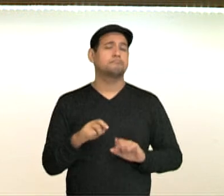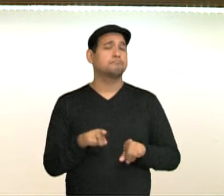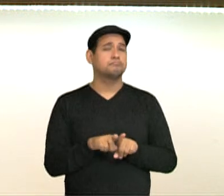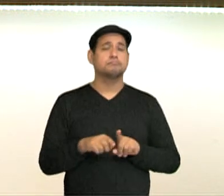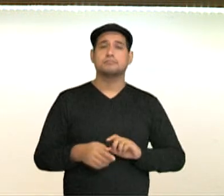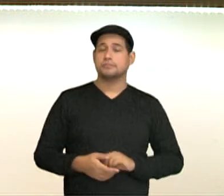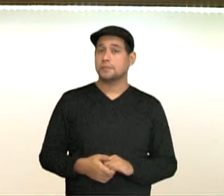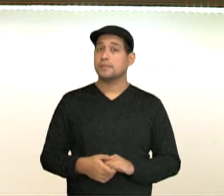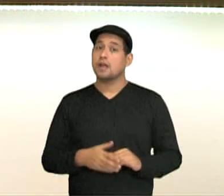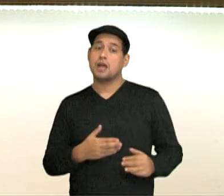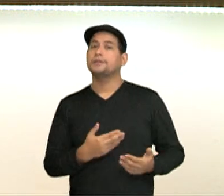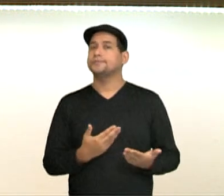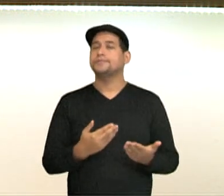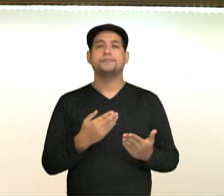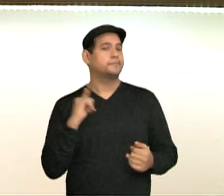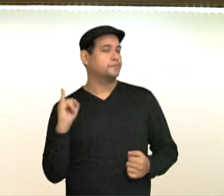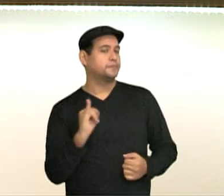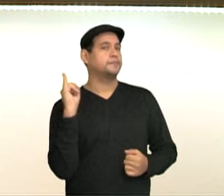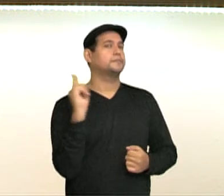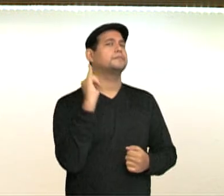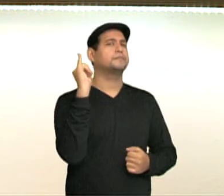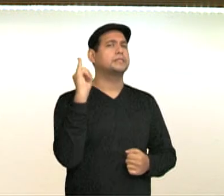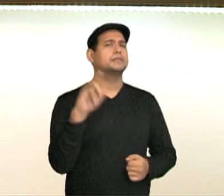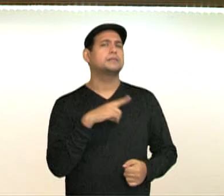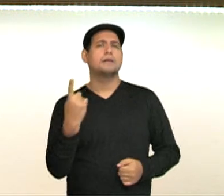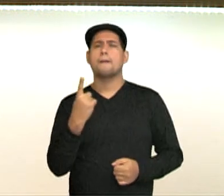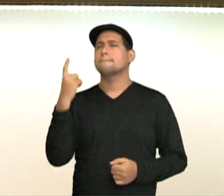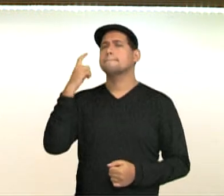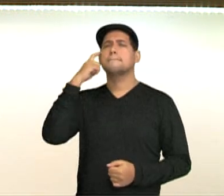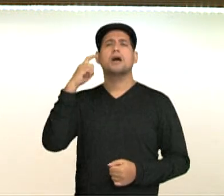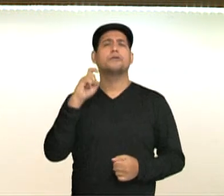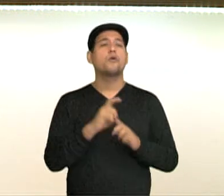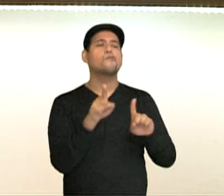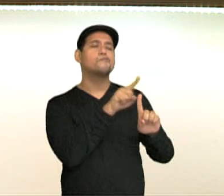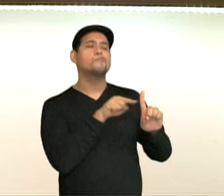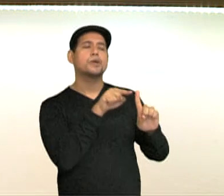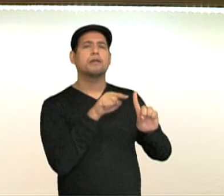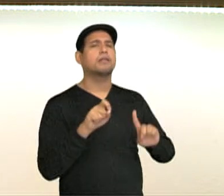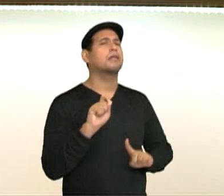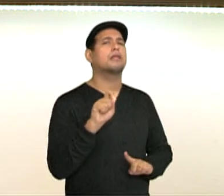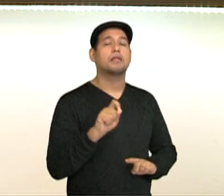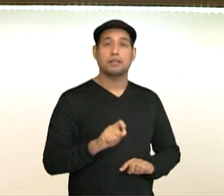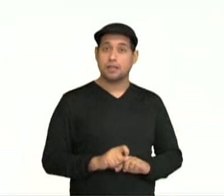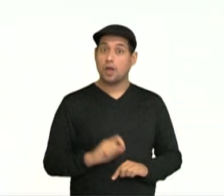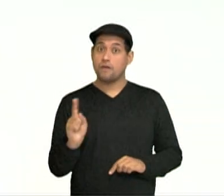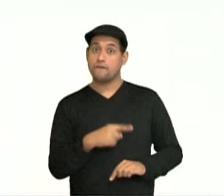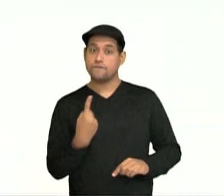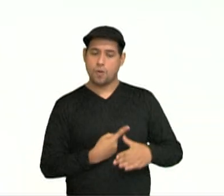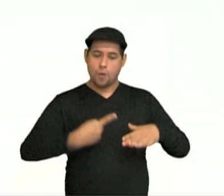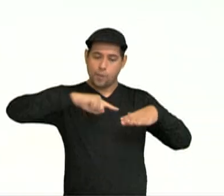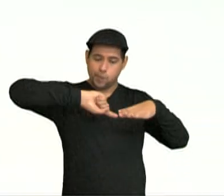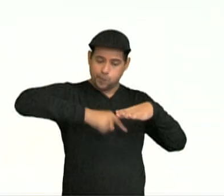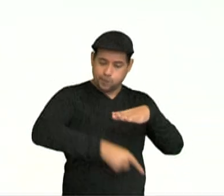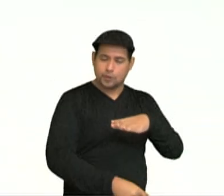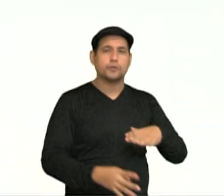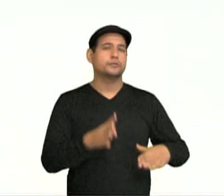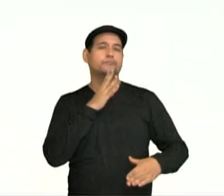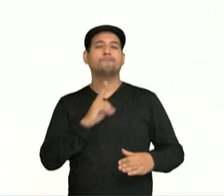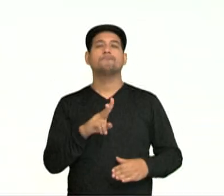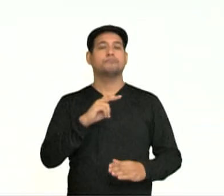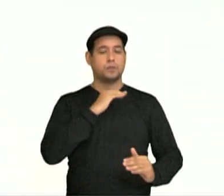também. Então, aula importantíssima e vamos pensar juntos ali nos objetivos, né? Aprofundar os conhecimentos sobre